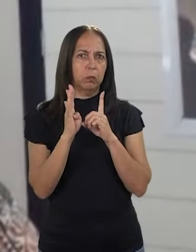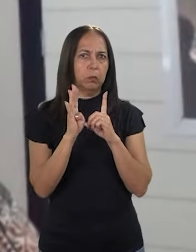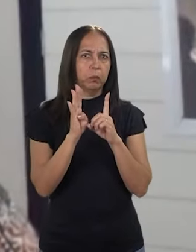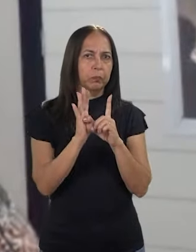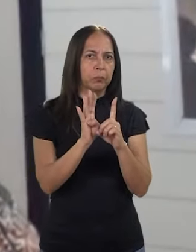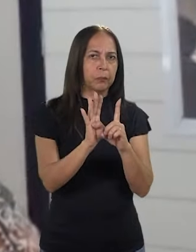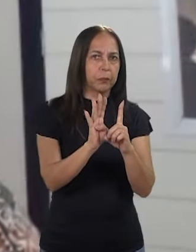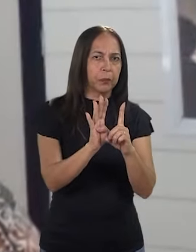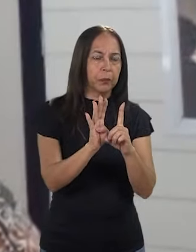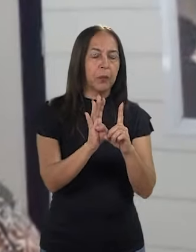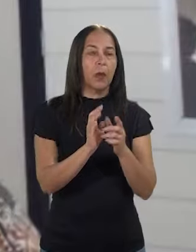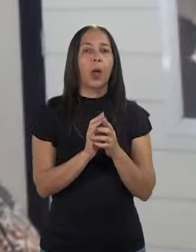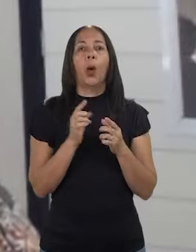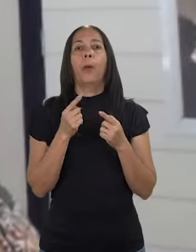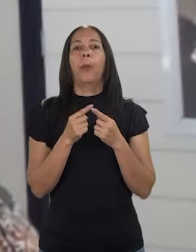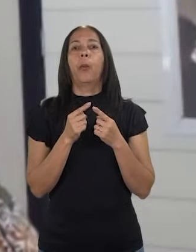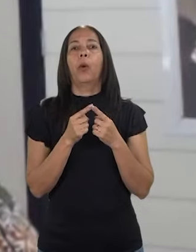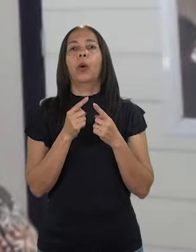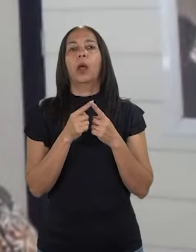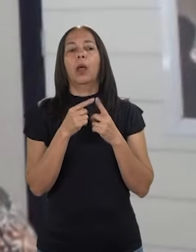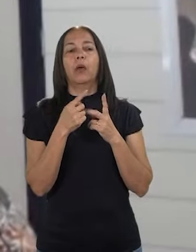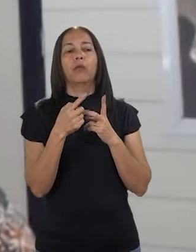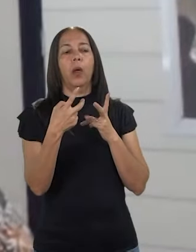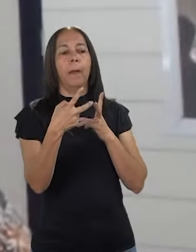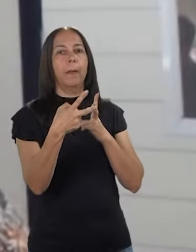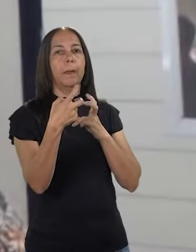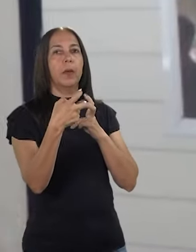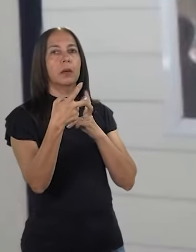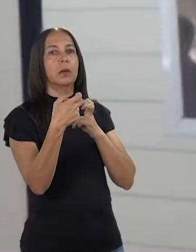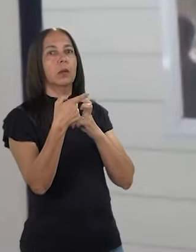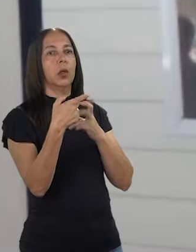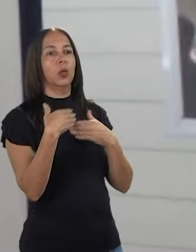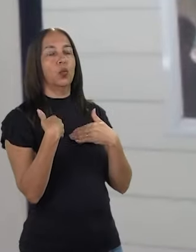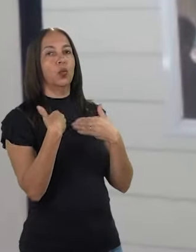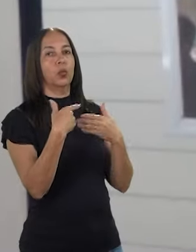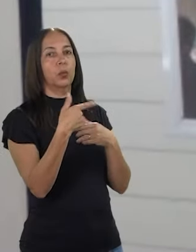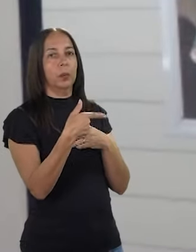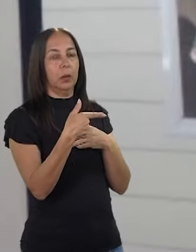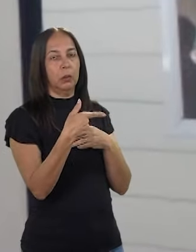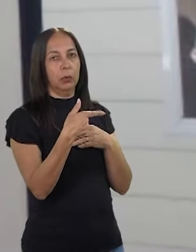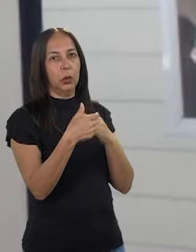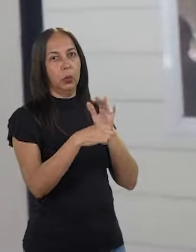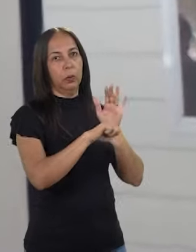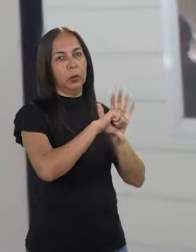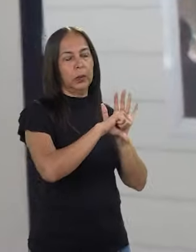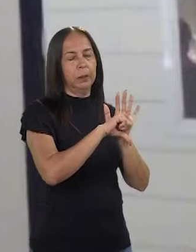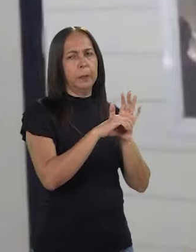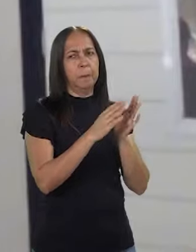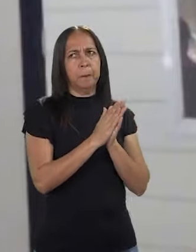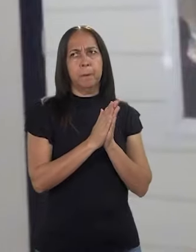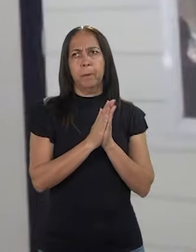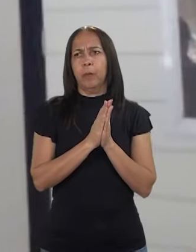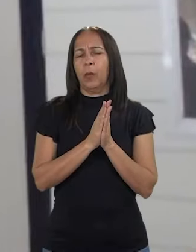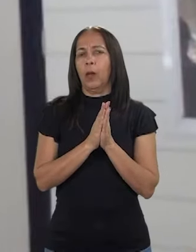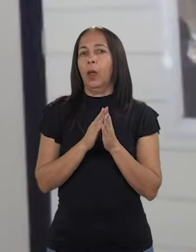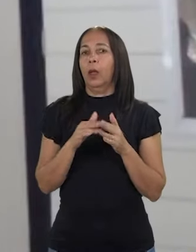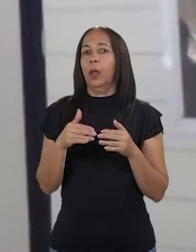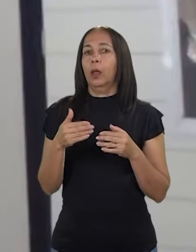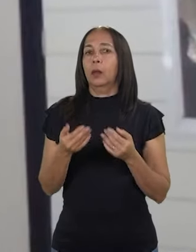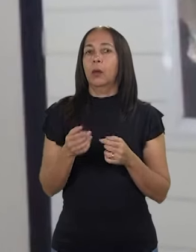acompanhasse eh porque ele havia sido identificado como suspeito de um crime com Alberto ele